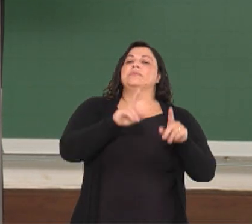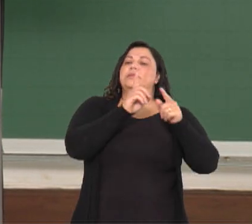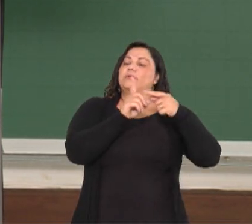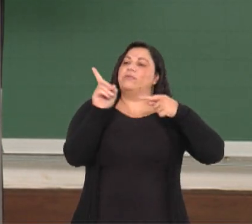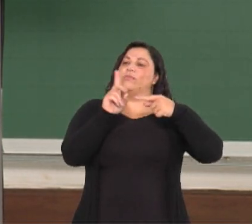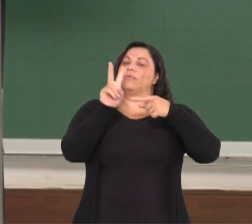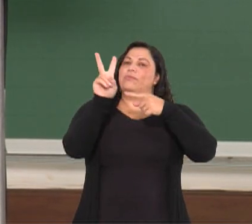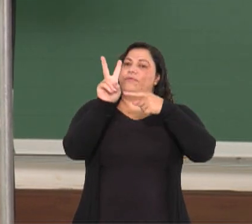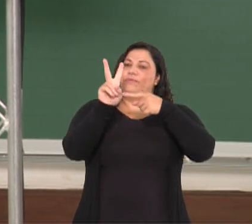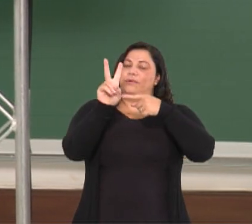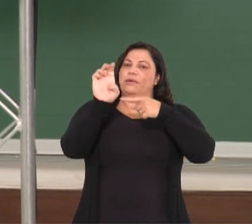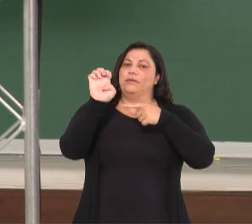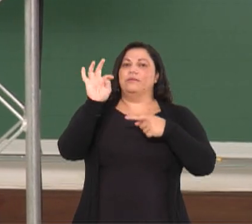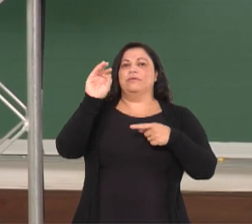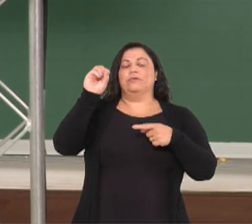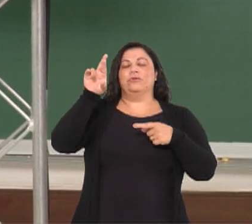vetorial.